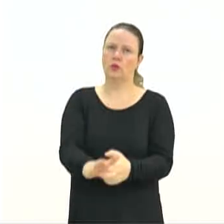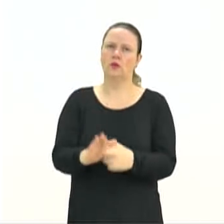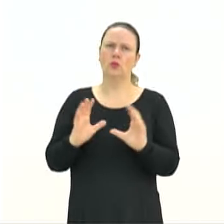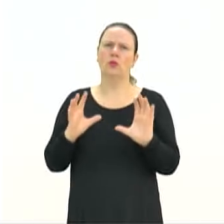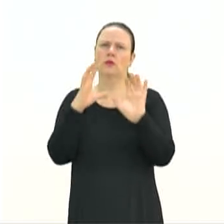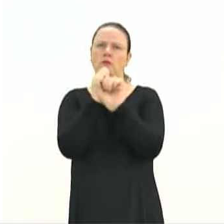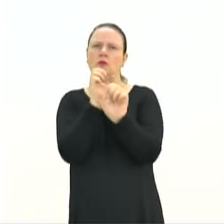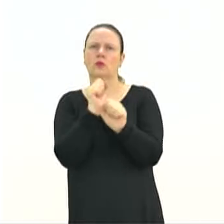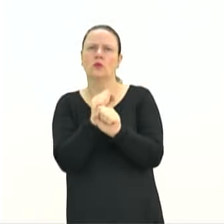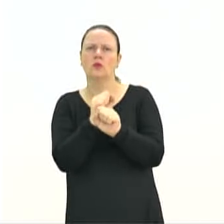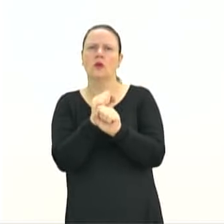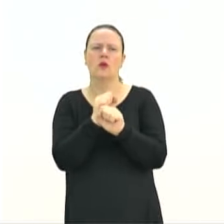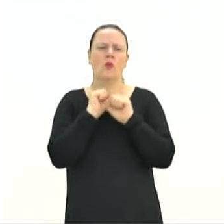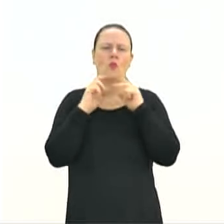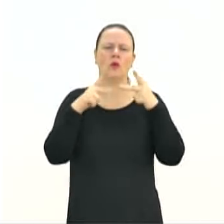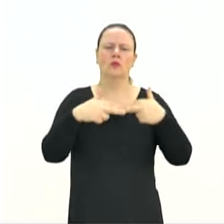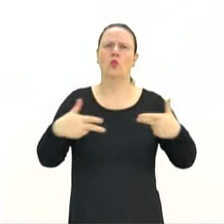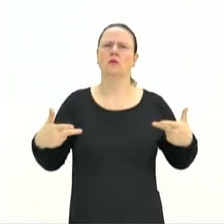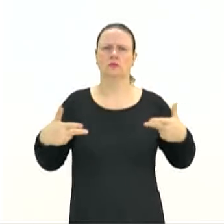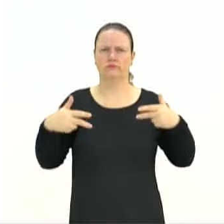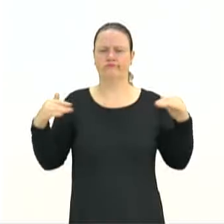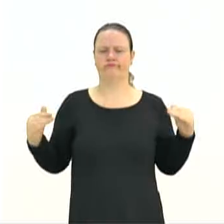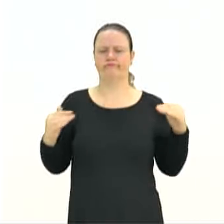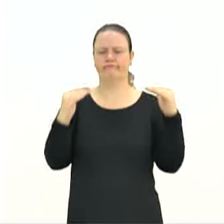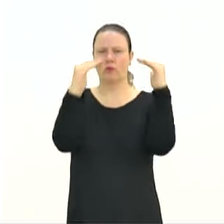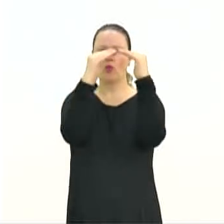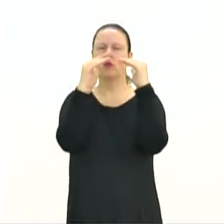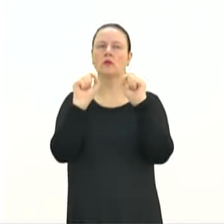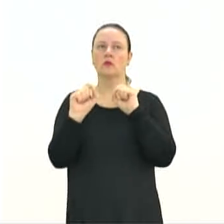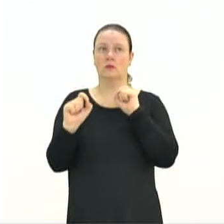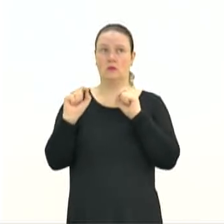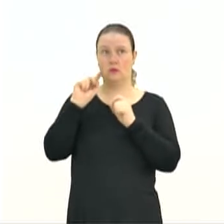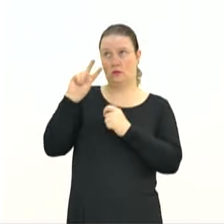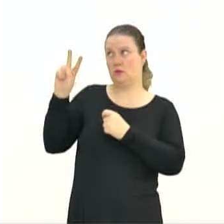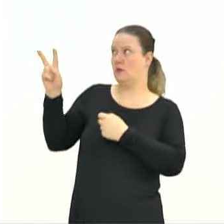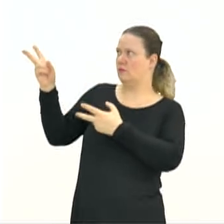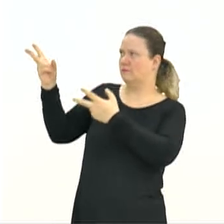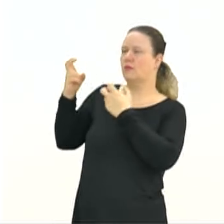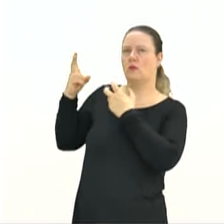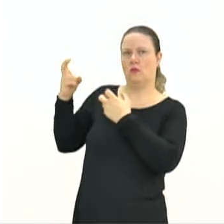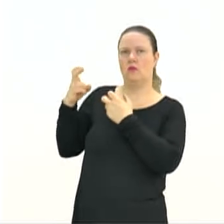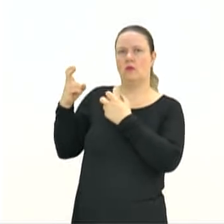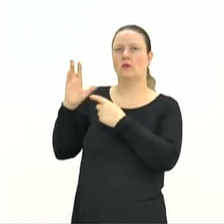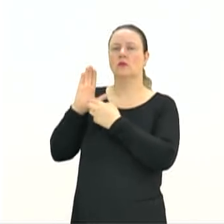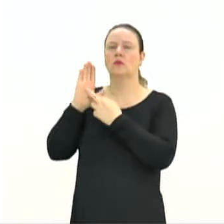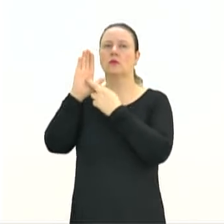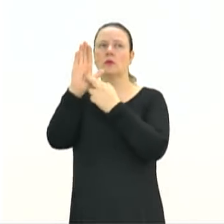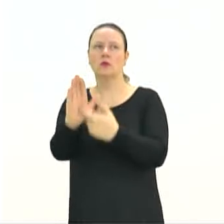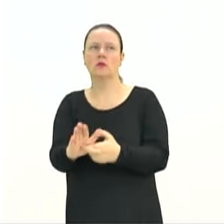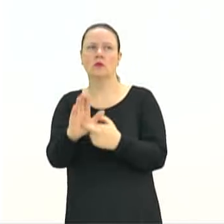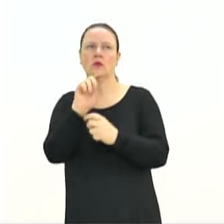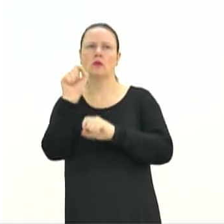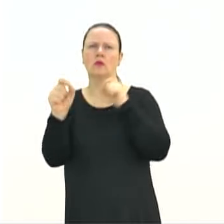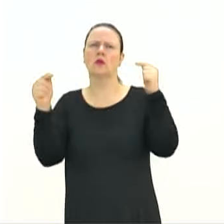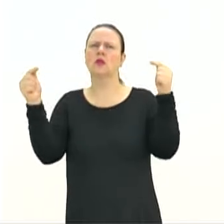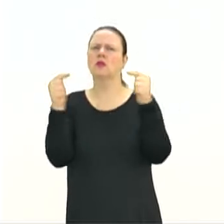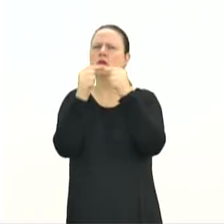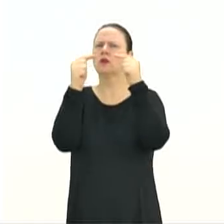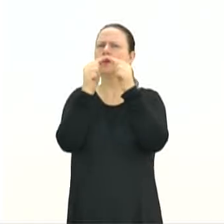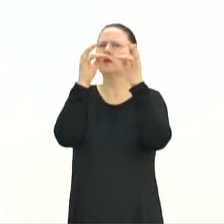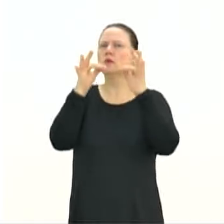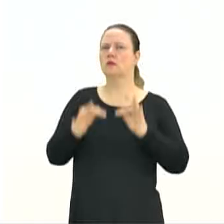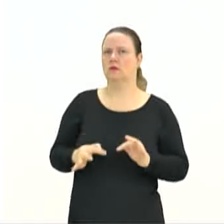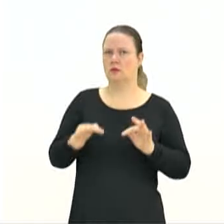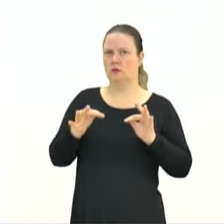cada nível trófico por uma pirâmide de números. O diagrama ao lado representa uma pirâmide de números. Assinale a alternativa que identifica corretamente